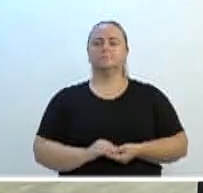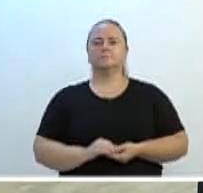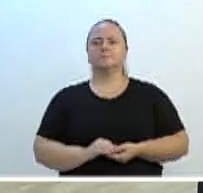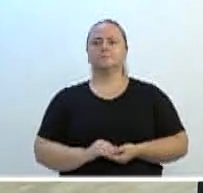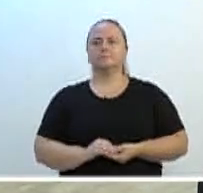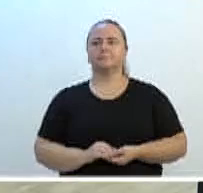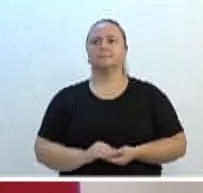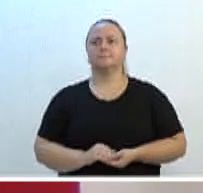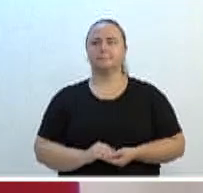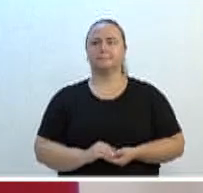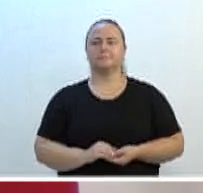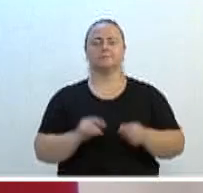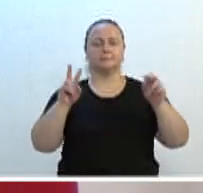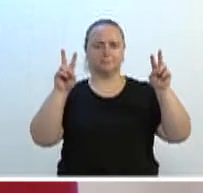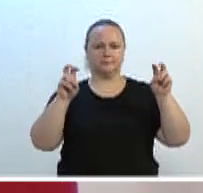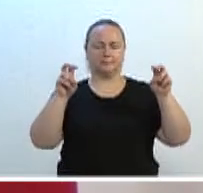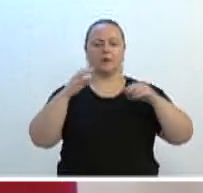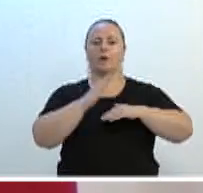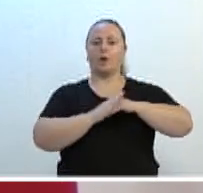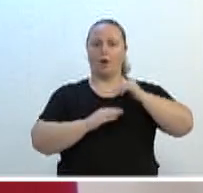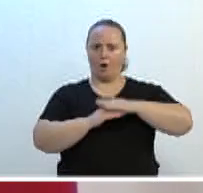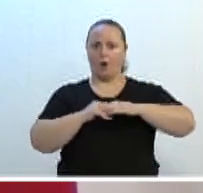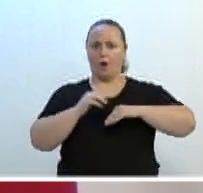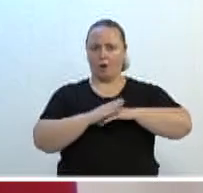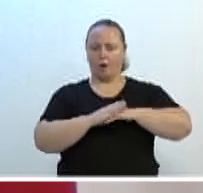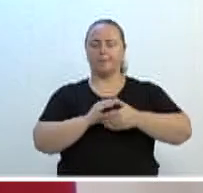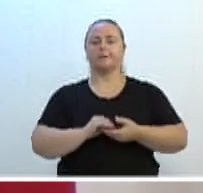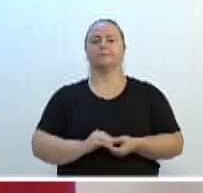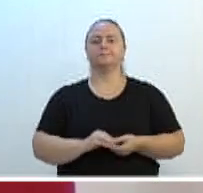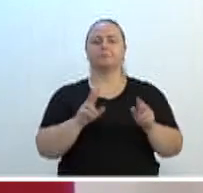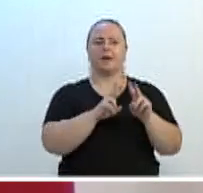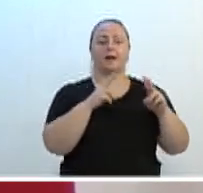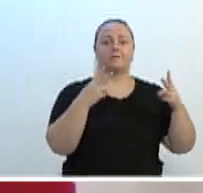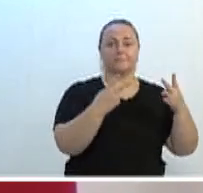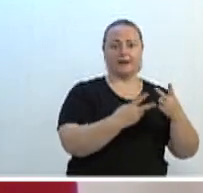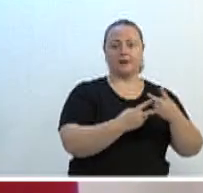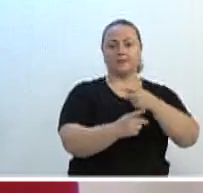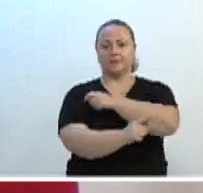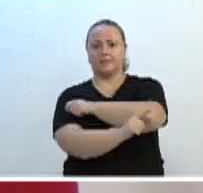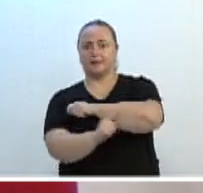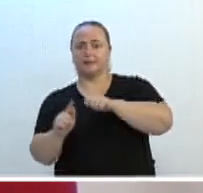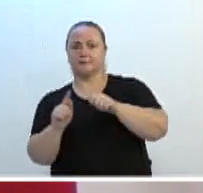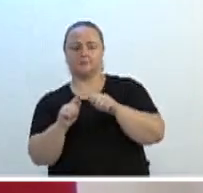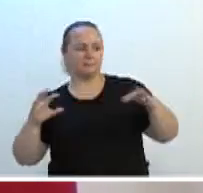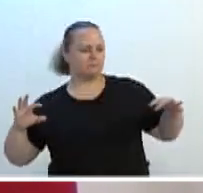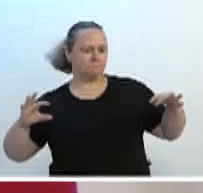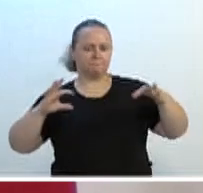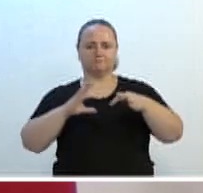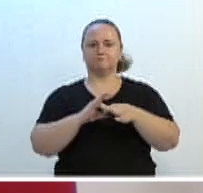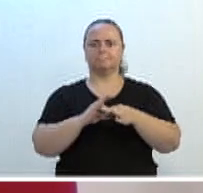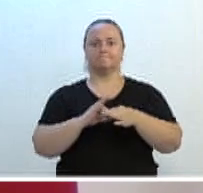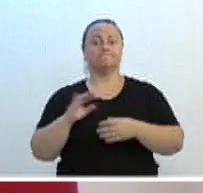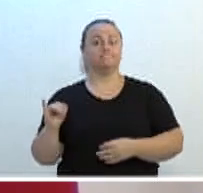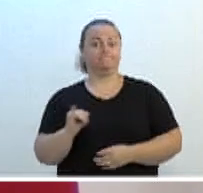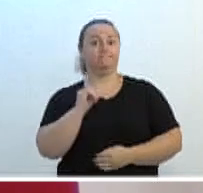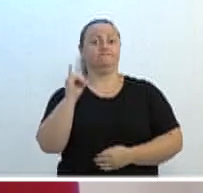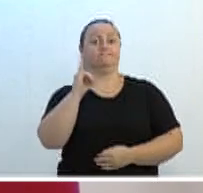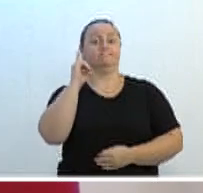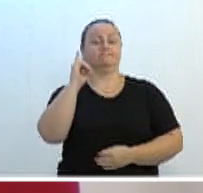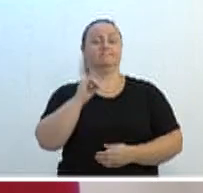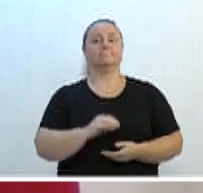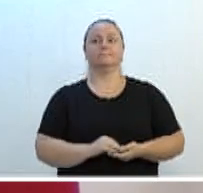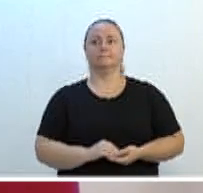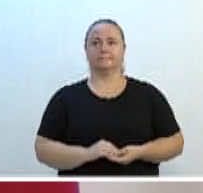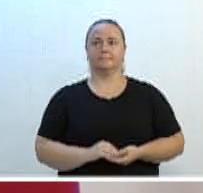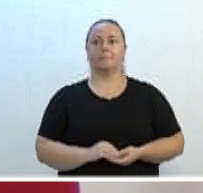em questões de obras, a Ligação Velha Garcia, por exemplo, é uma obra importante para a nossa cidade. A questão do Anel